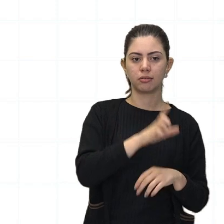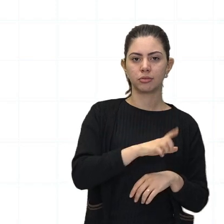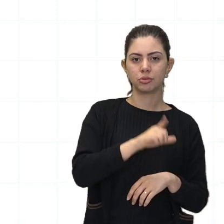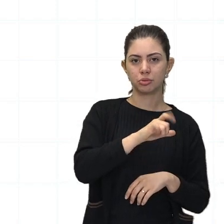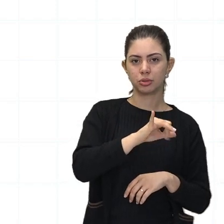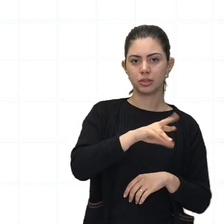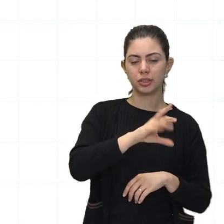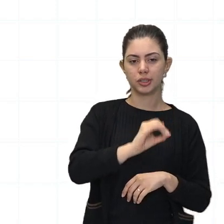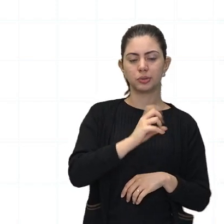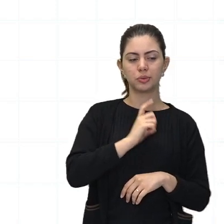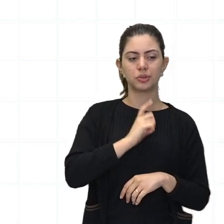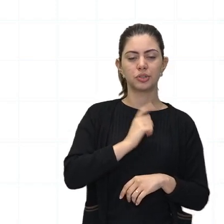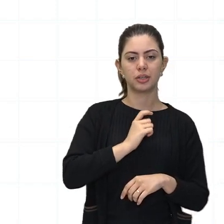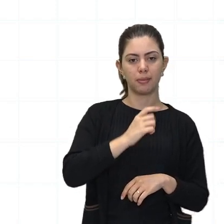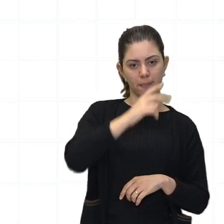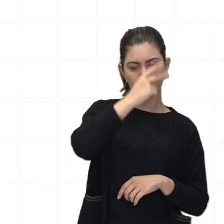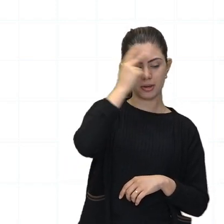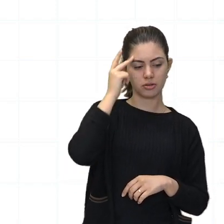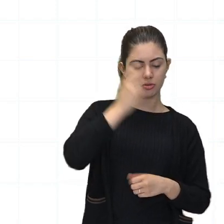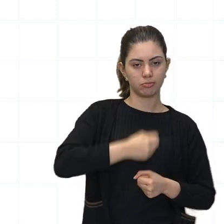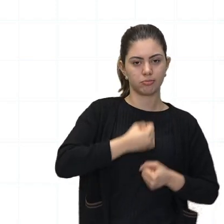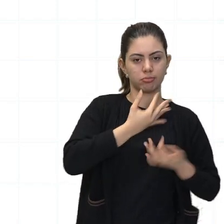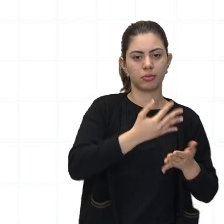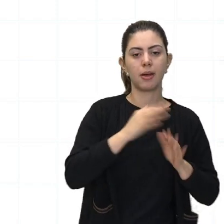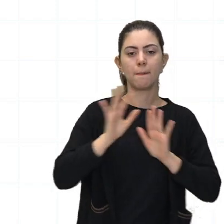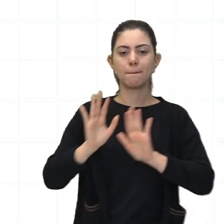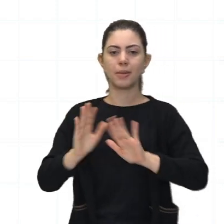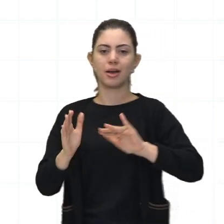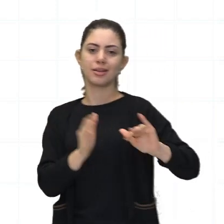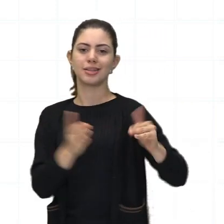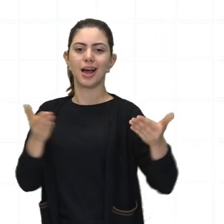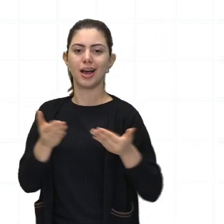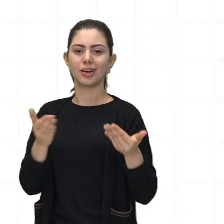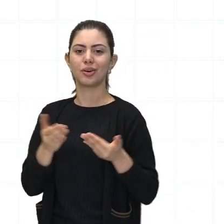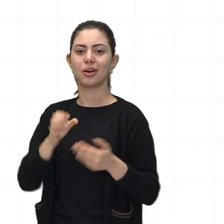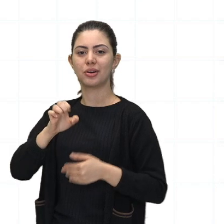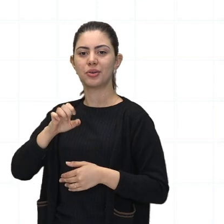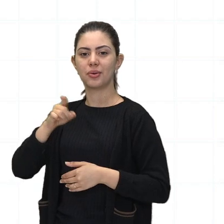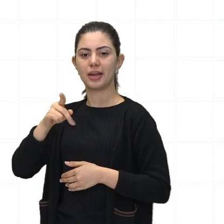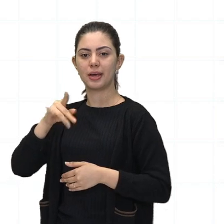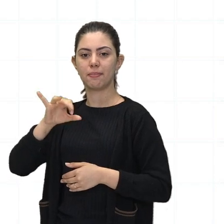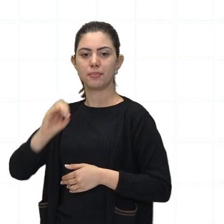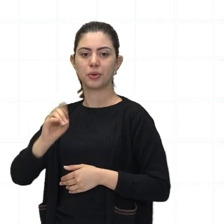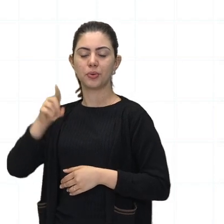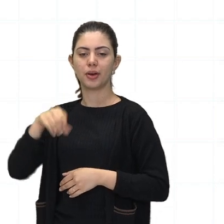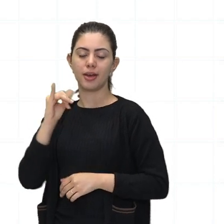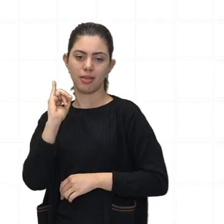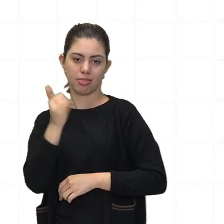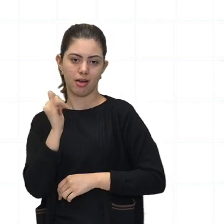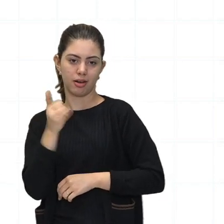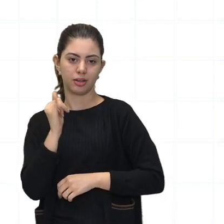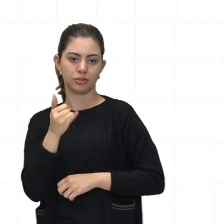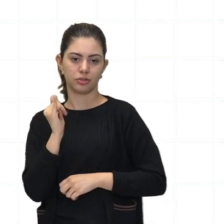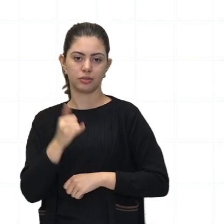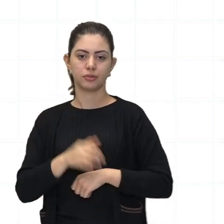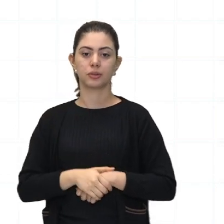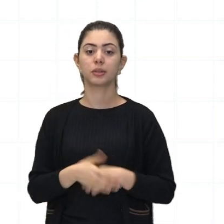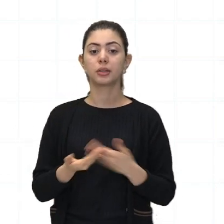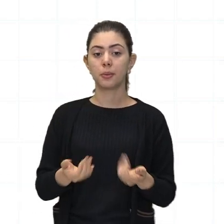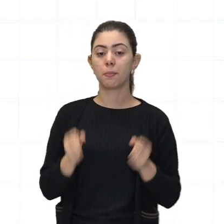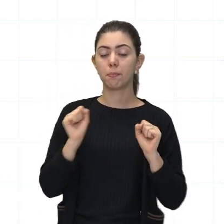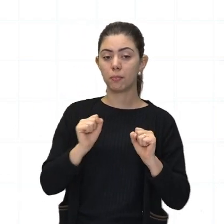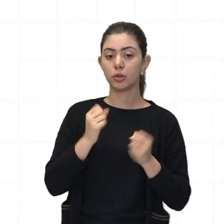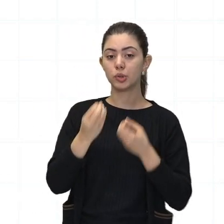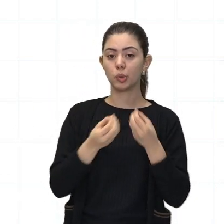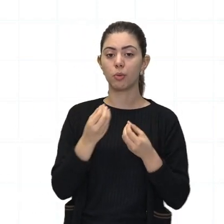é a objetividade, é ele tentando narrar as coisas como supostamente elas foram. Pode apresentar esse seguinte passo, a introdução,